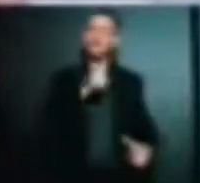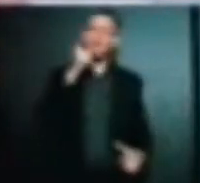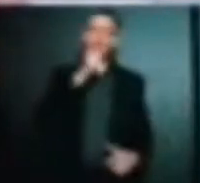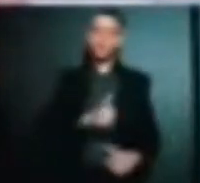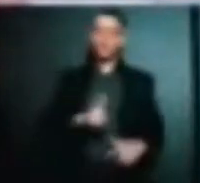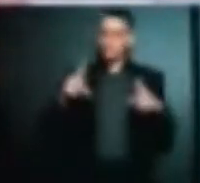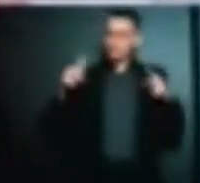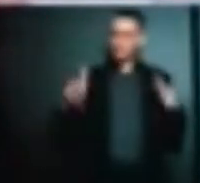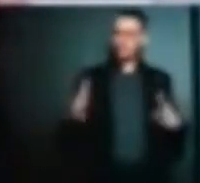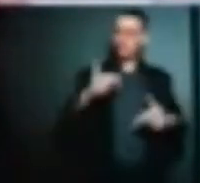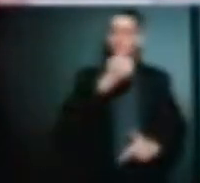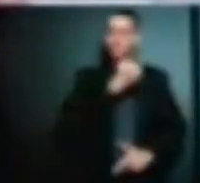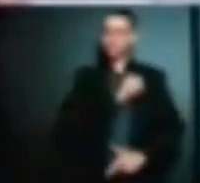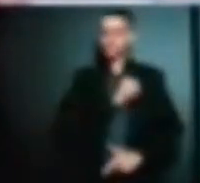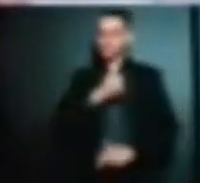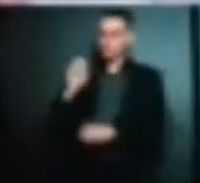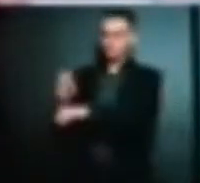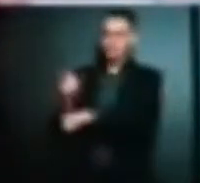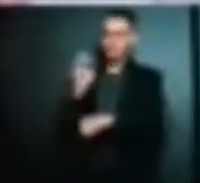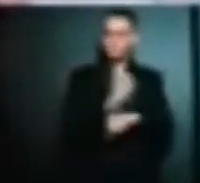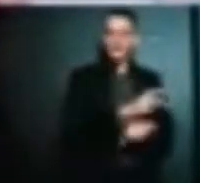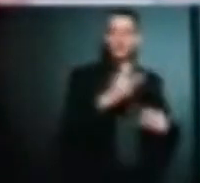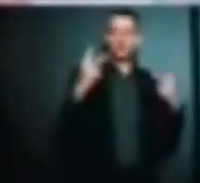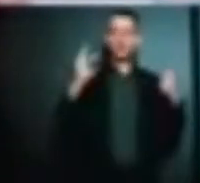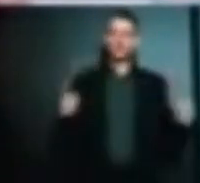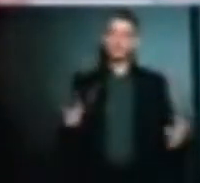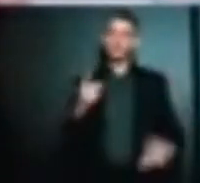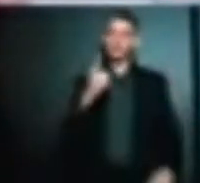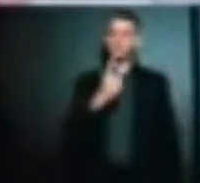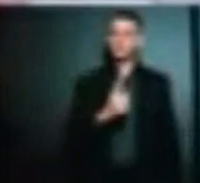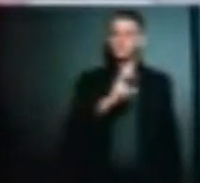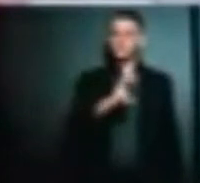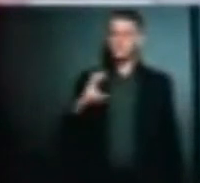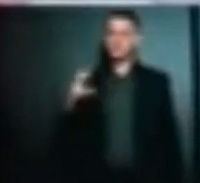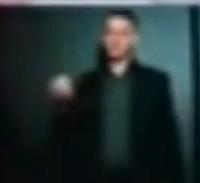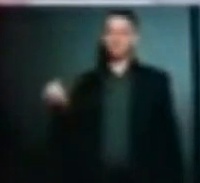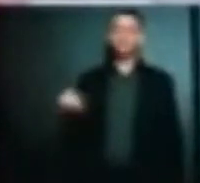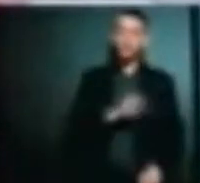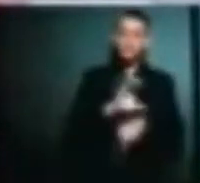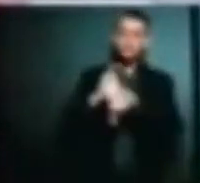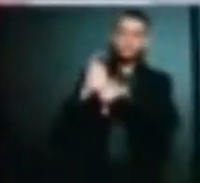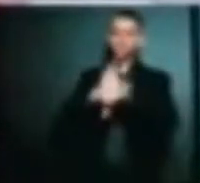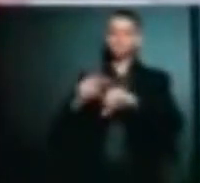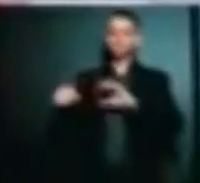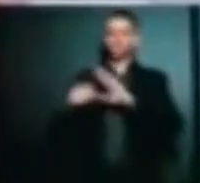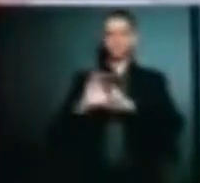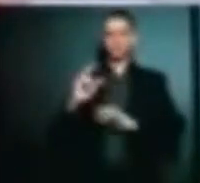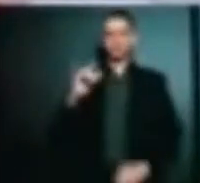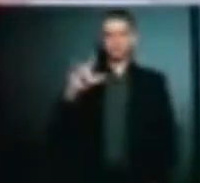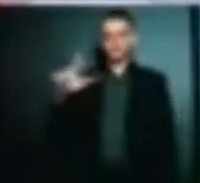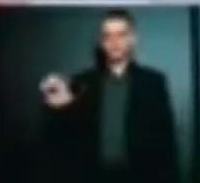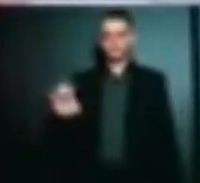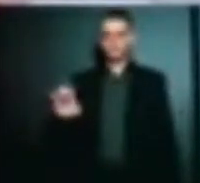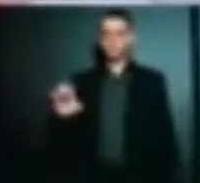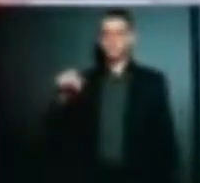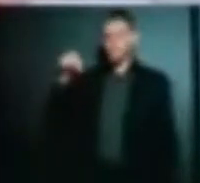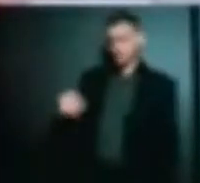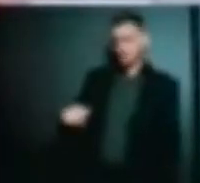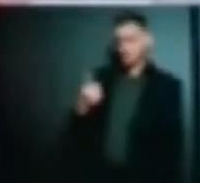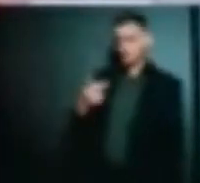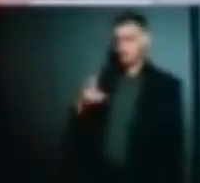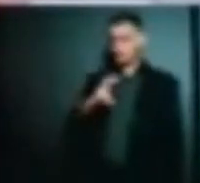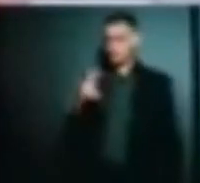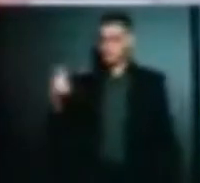mesmo número de cadeiras que os homens, 155 vagas para a nova Constituição do Chile. Dessas